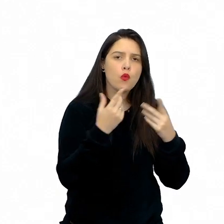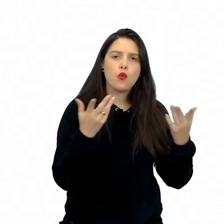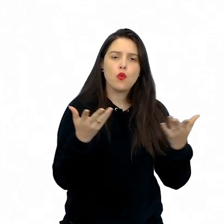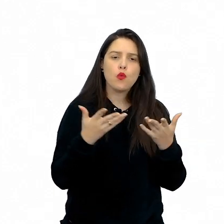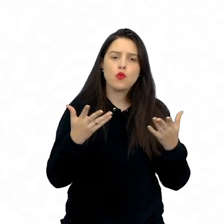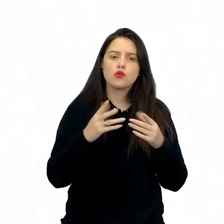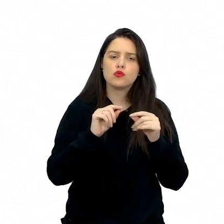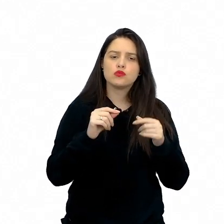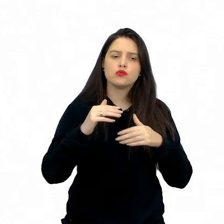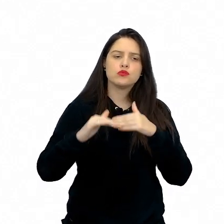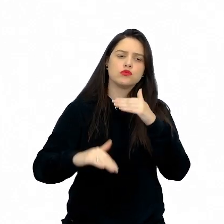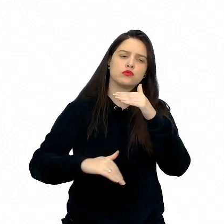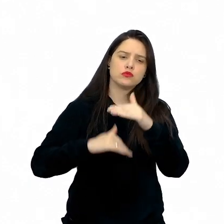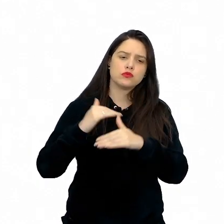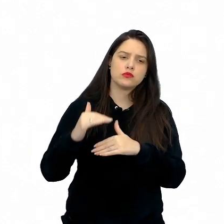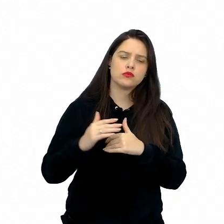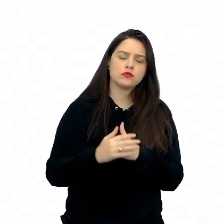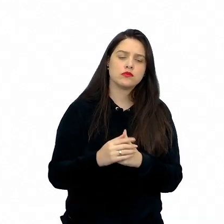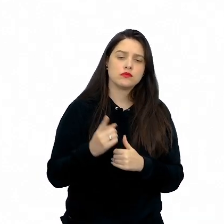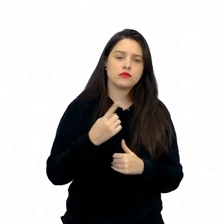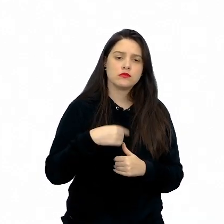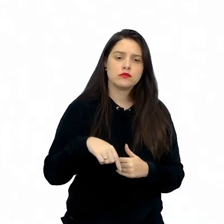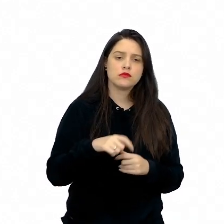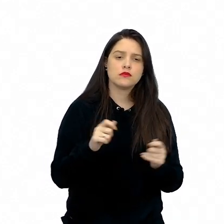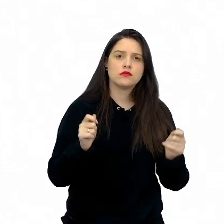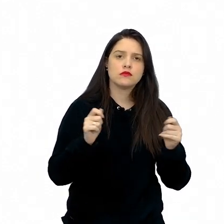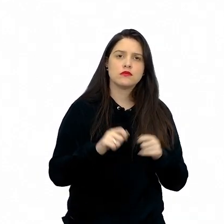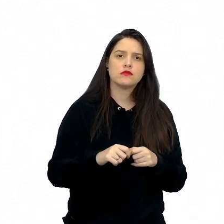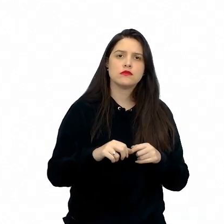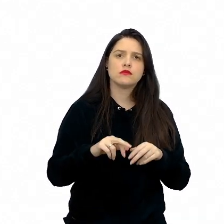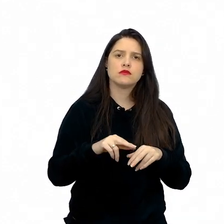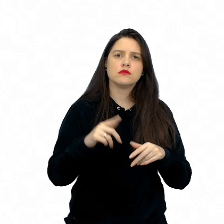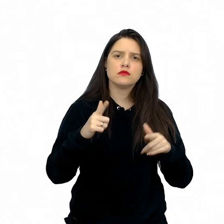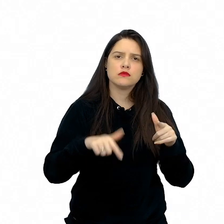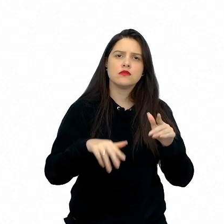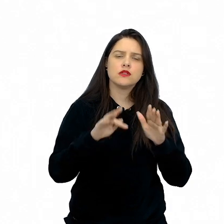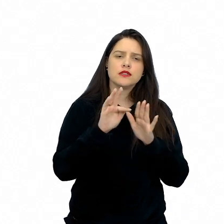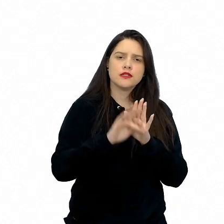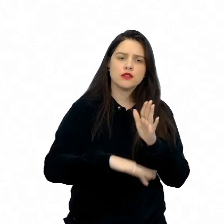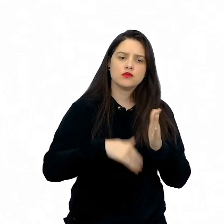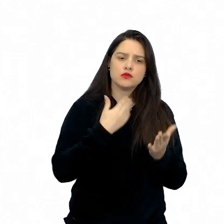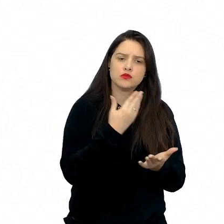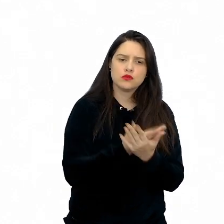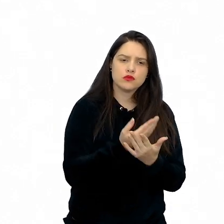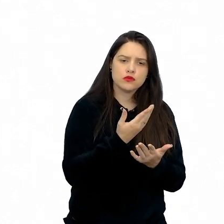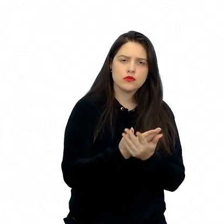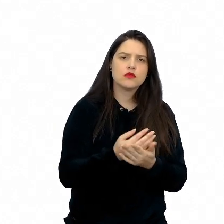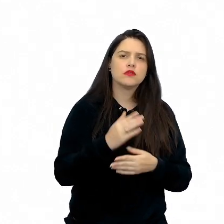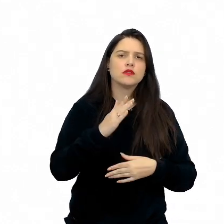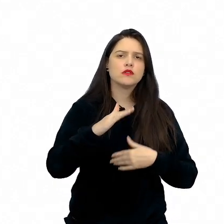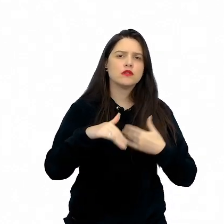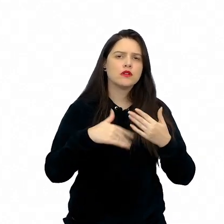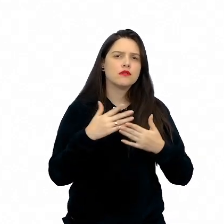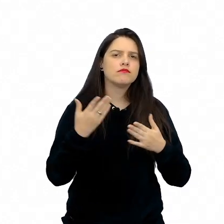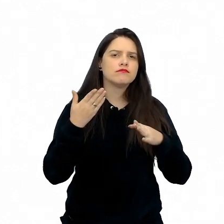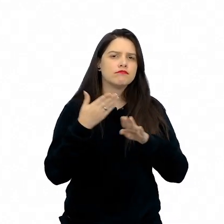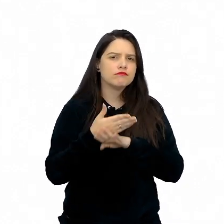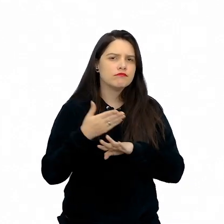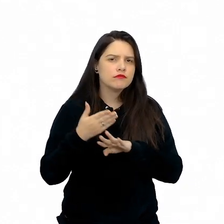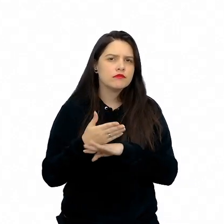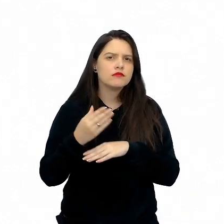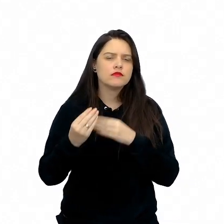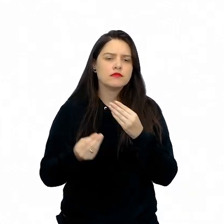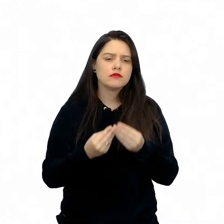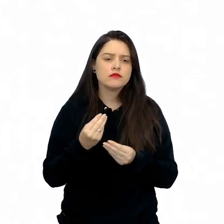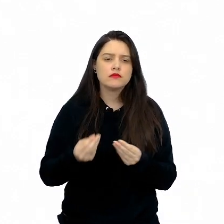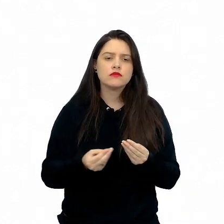Conteúdo específico do conteúdo e do estudante. Depois, a gente analisou a